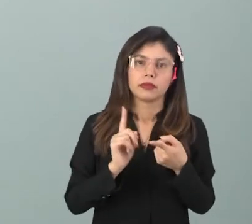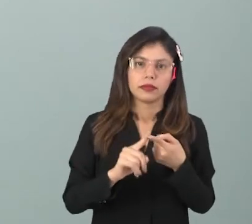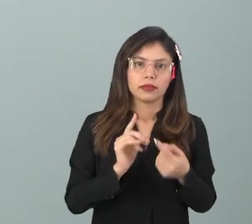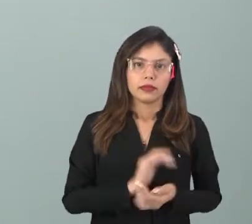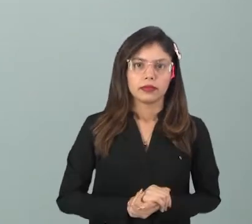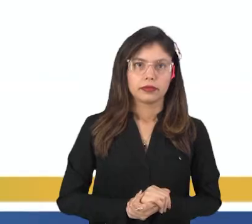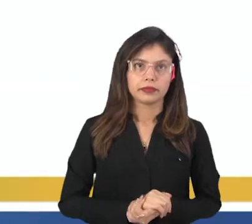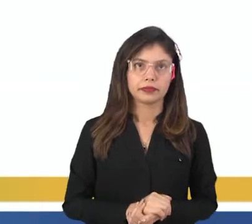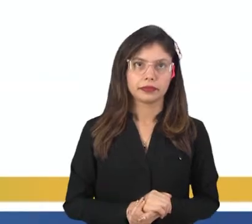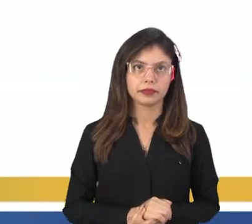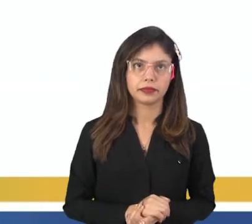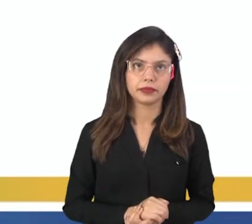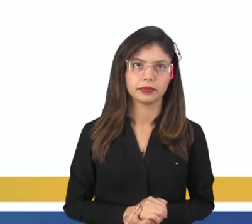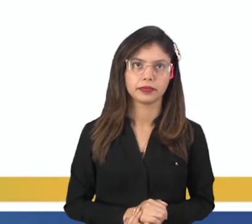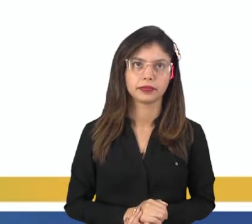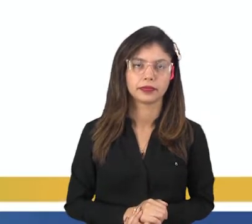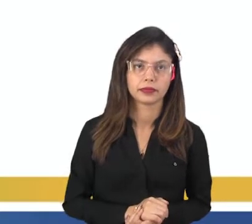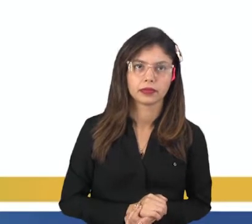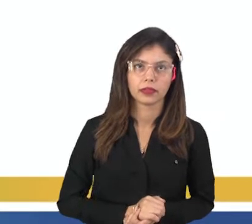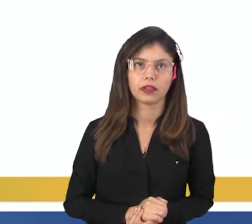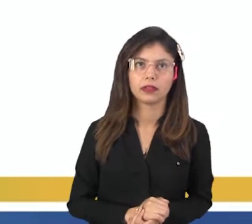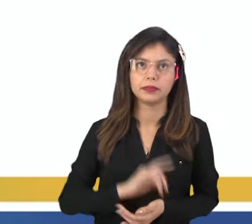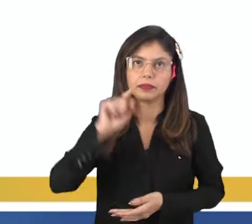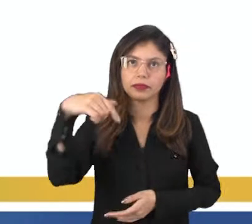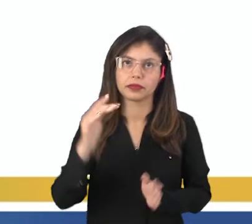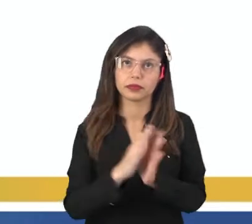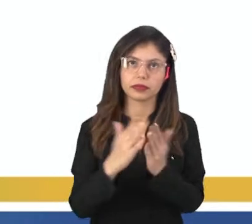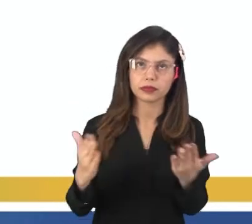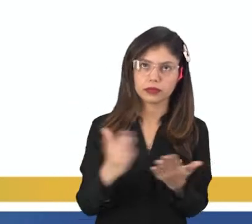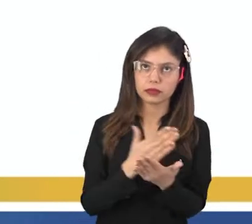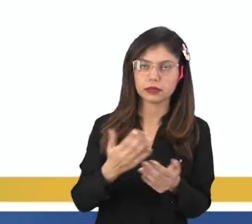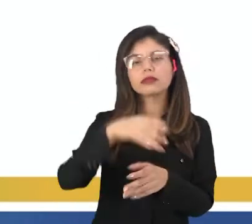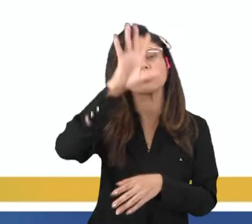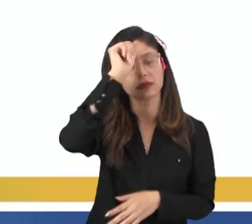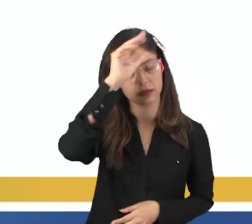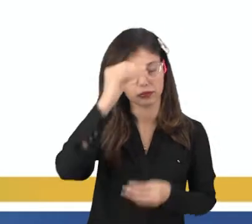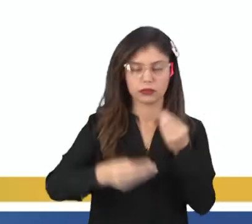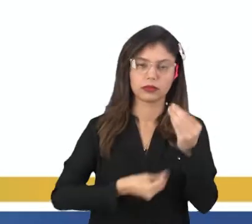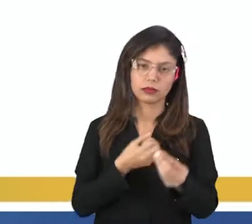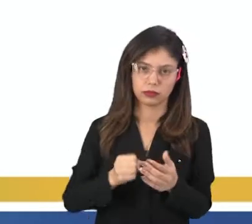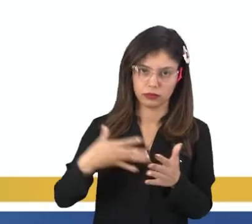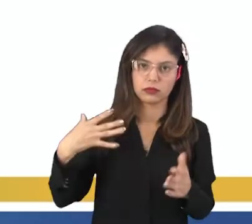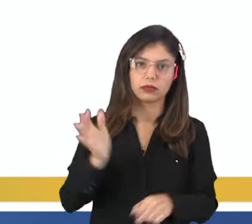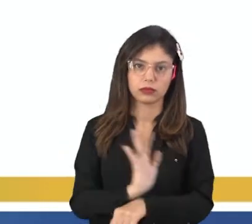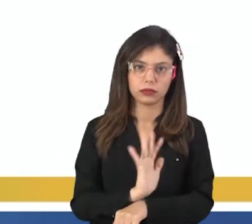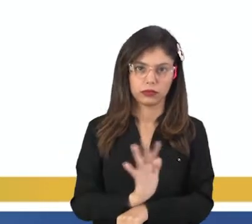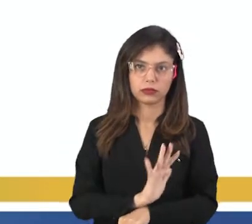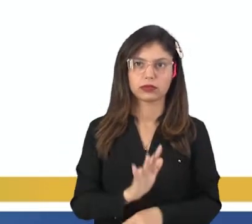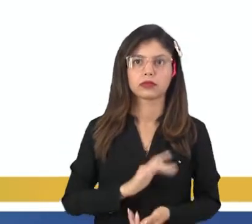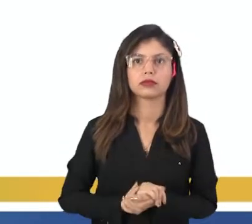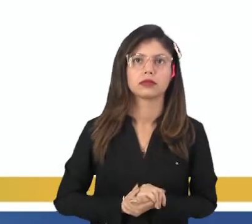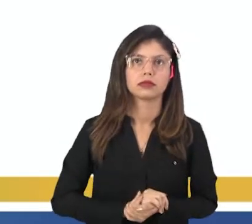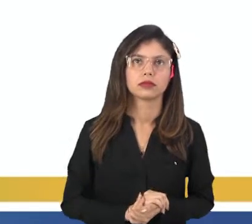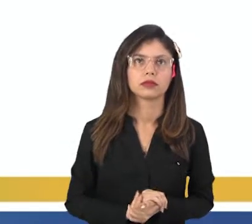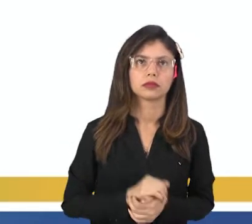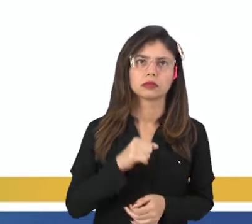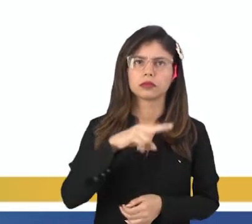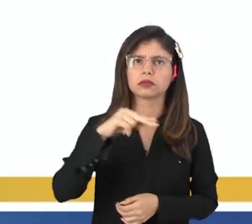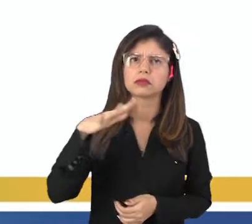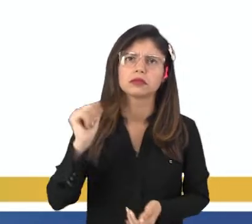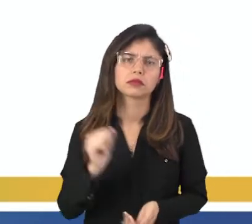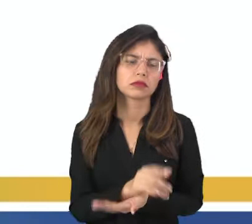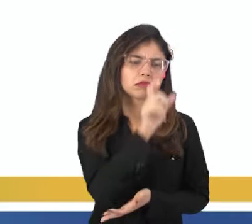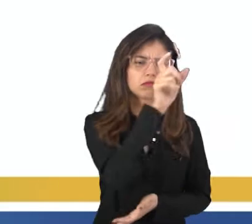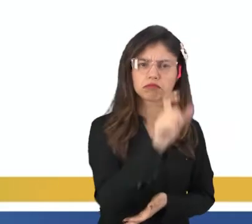de filme Olha só a gente além dos livros podemos aprender muito com o cinema quem